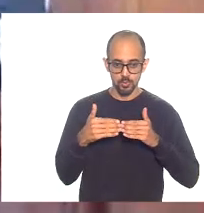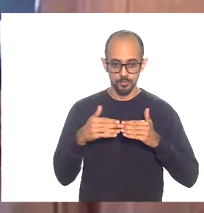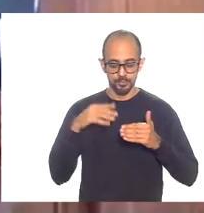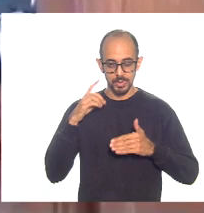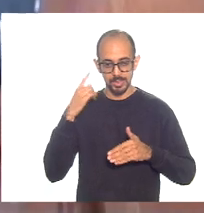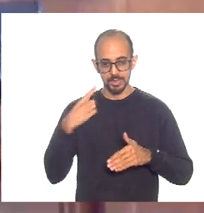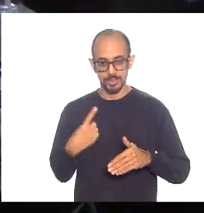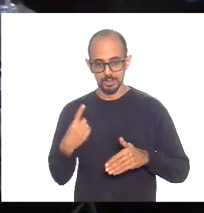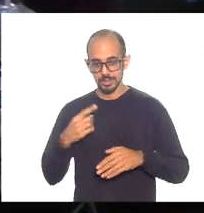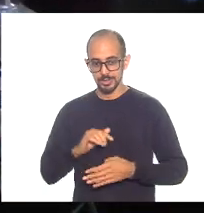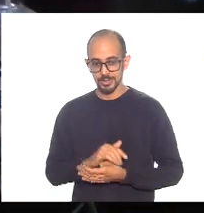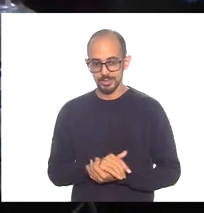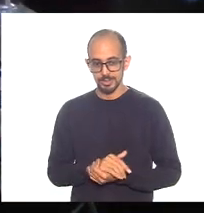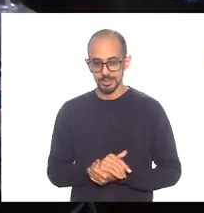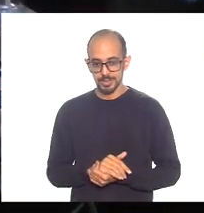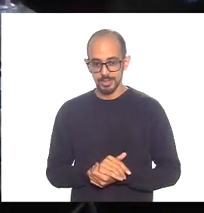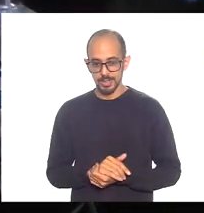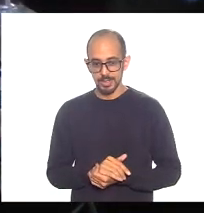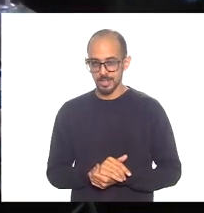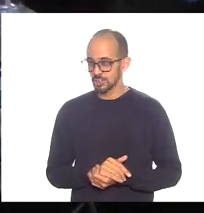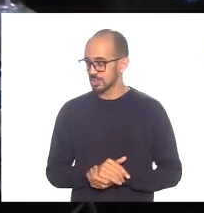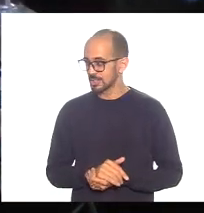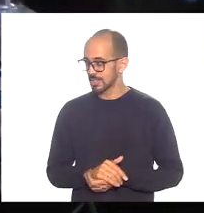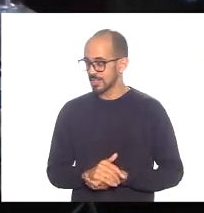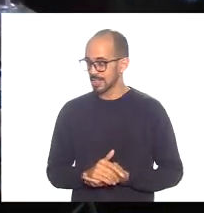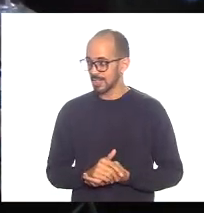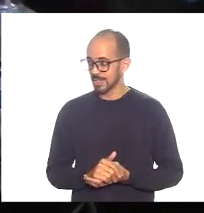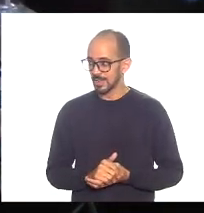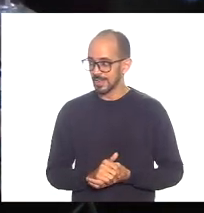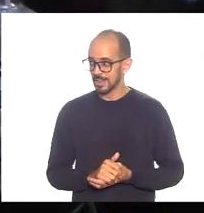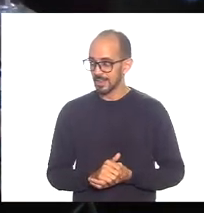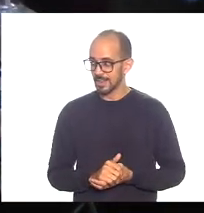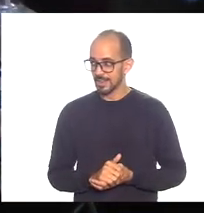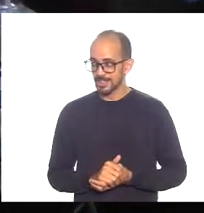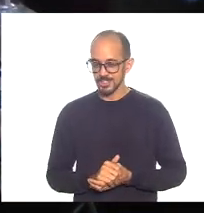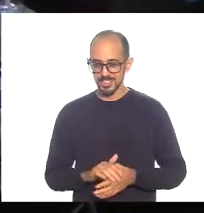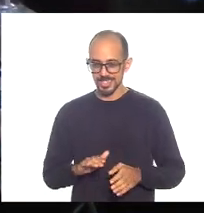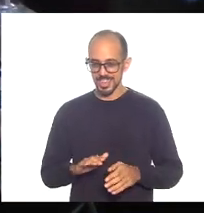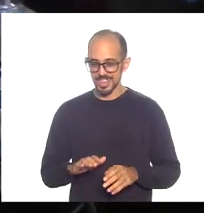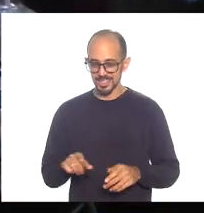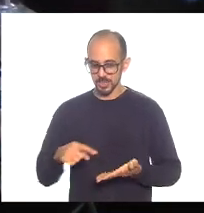Isso. Deputado Daniel Liberon. Favorável no grupo.